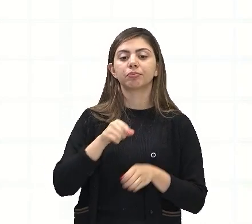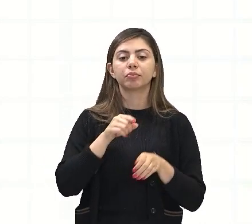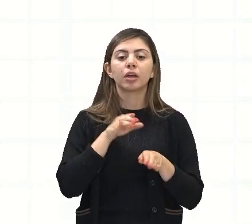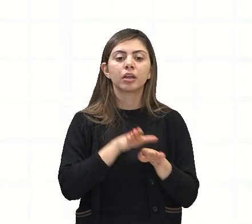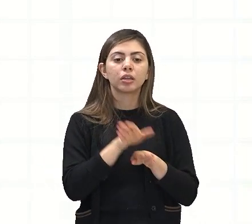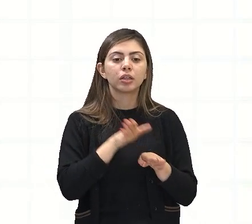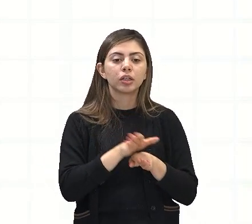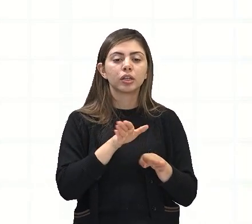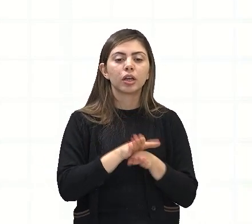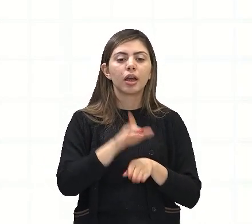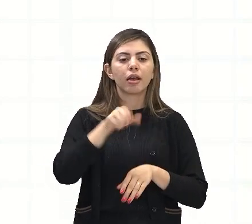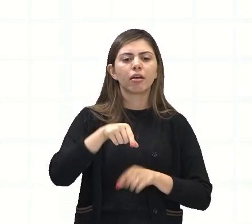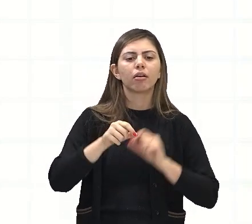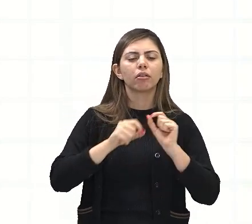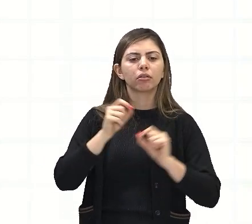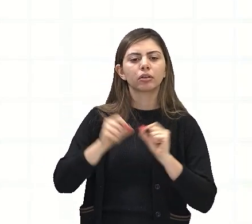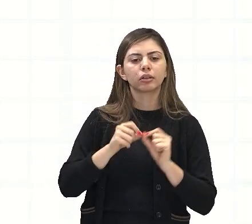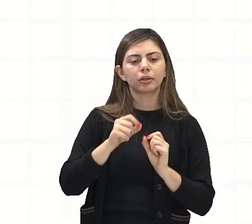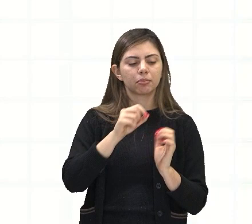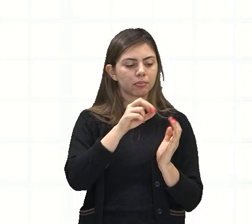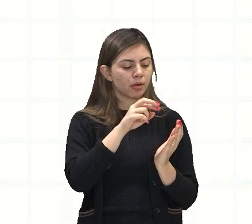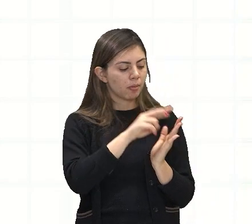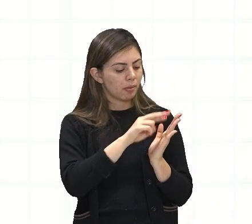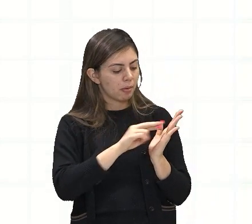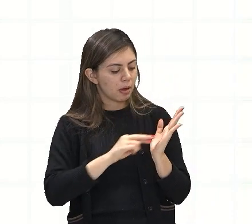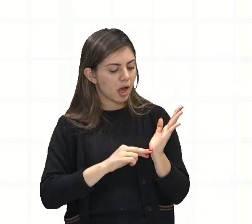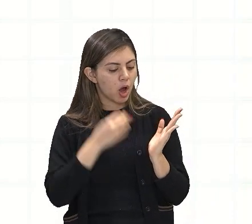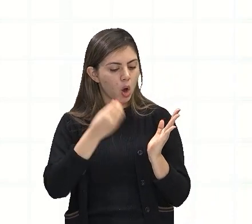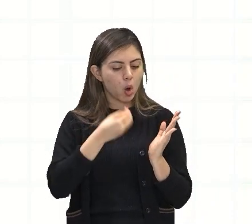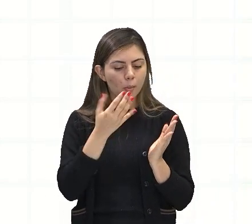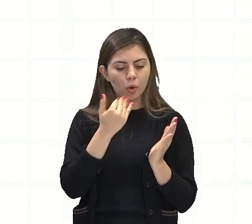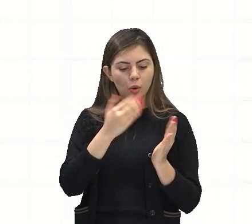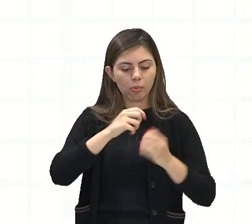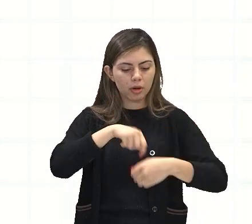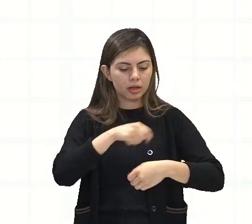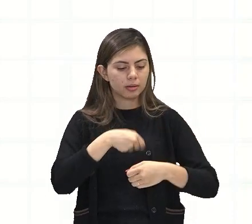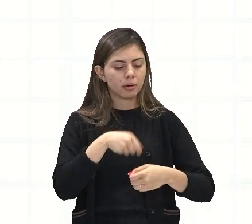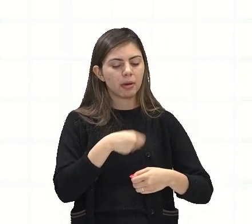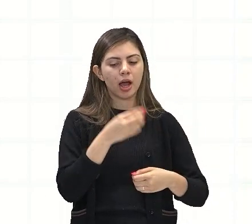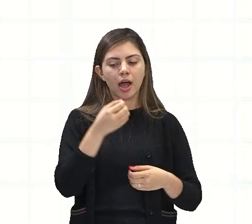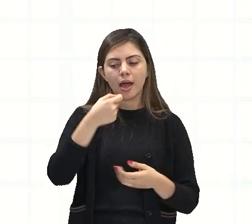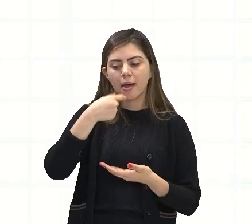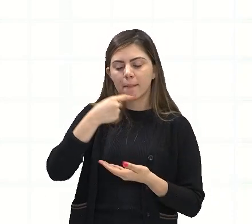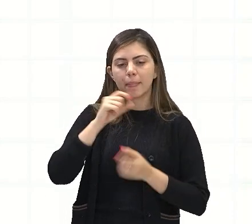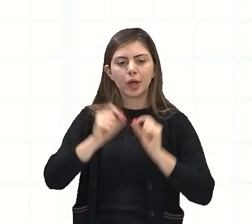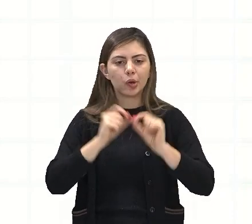de remédio, regulamento, receita culinária, etc. No dissertativo